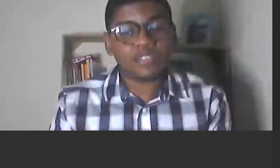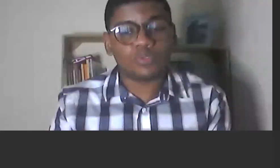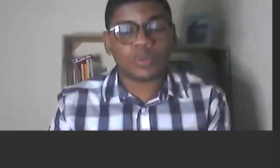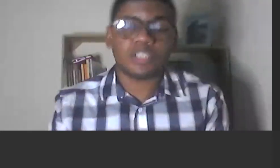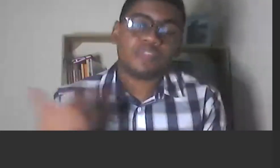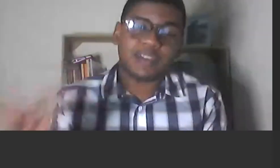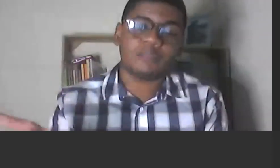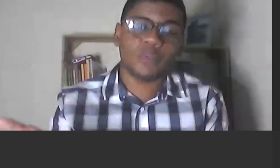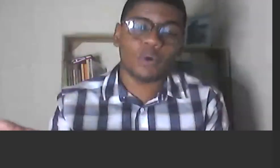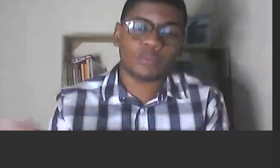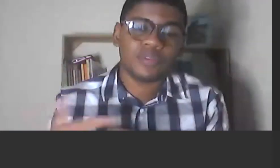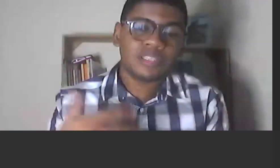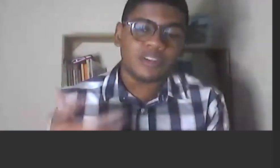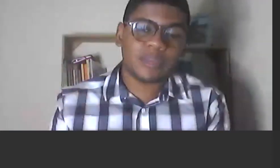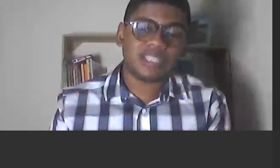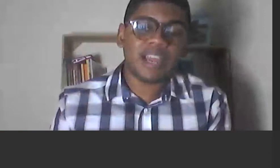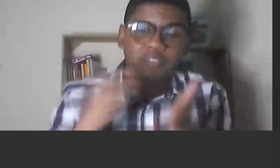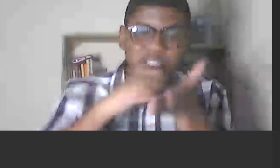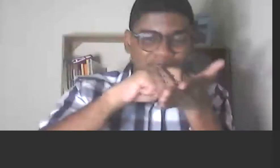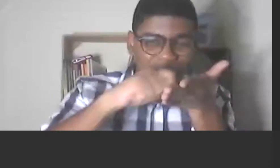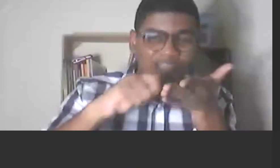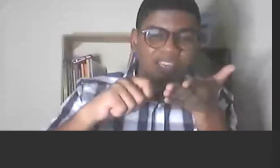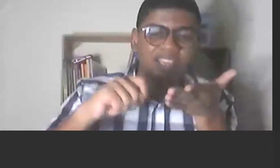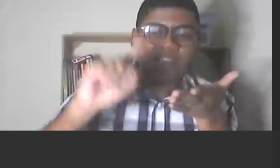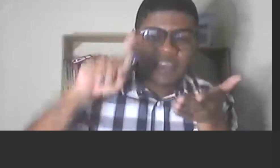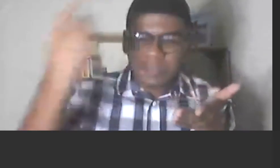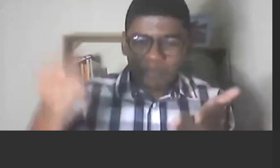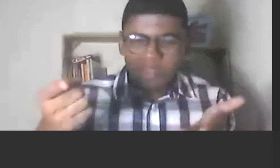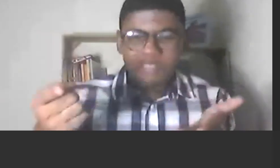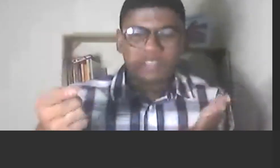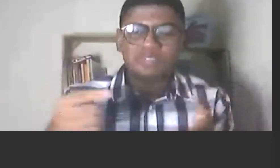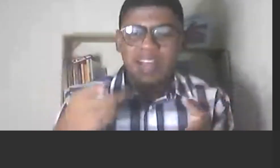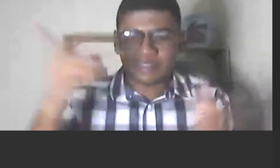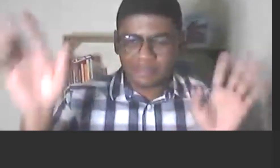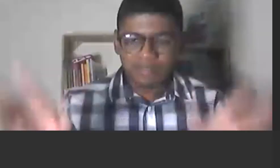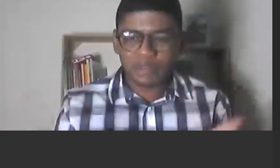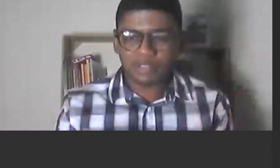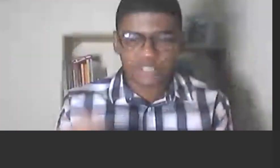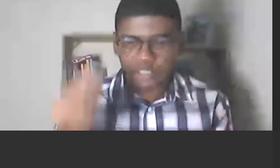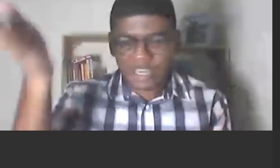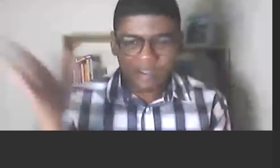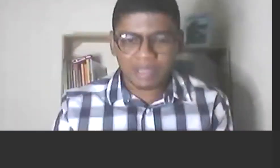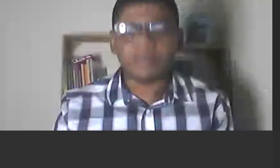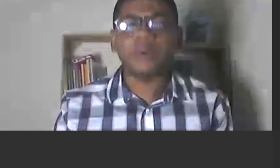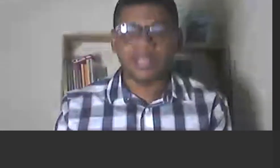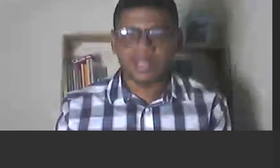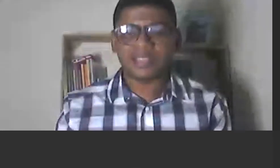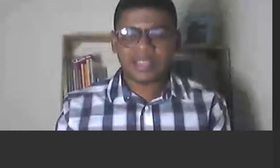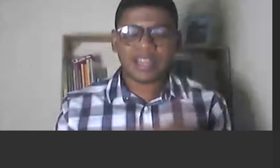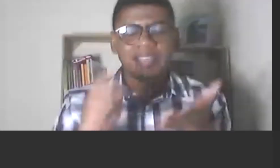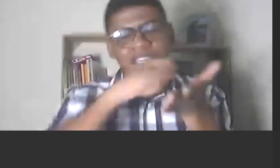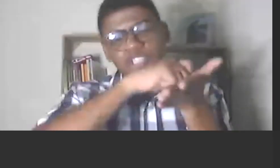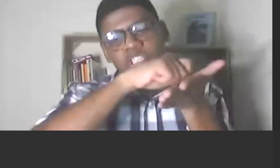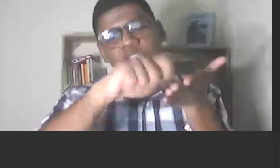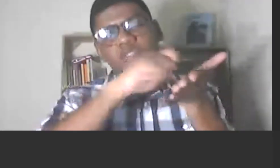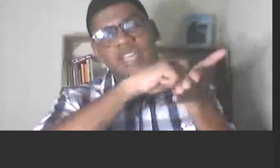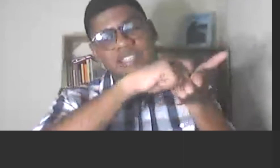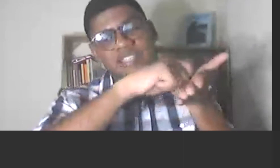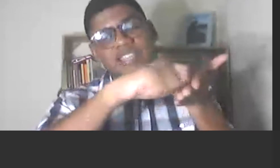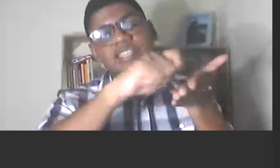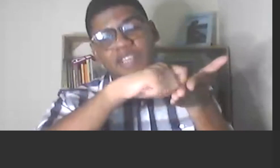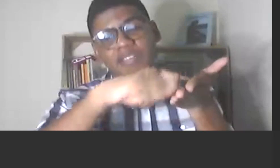como gesto, quando a gente fala um para o outro. Geralmente, eu vou escrever aqui e depois eu te falo, ou eu te entrego depois. Né? A